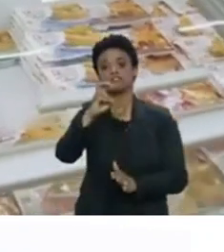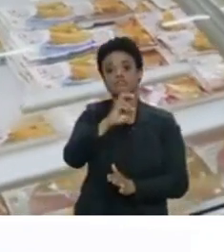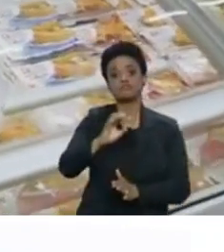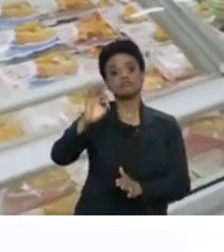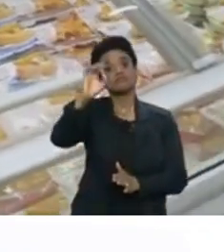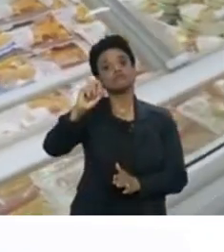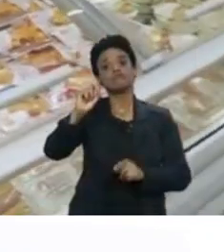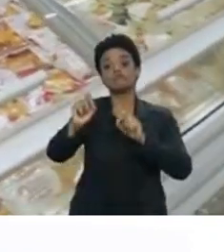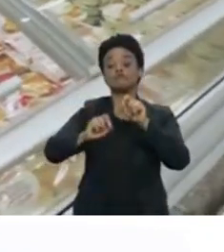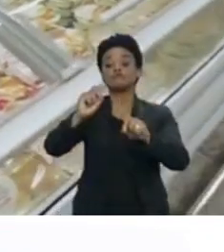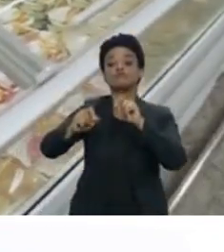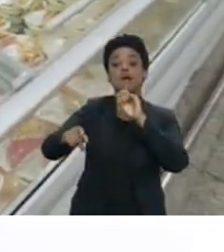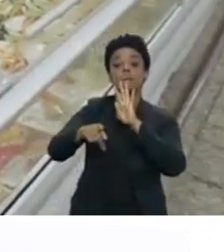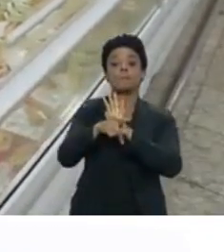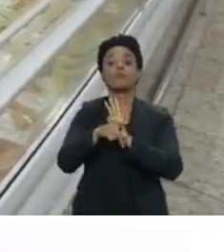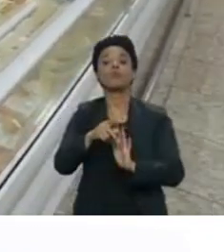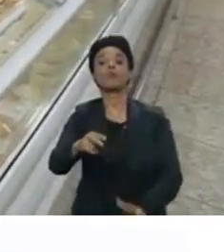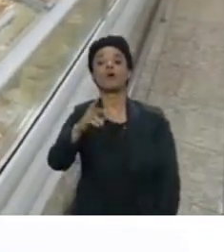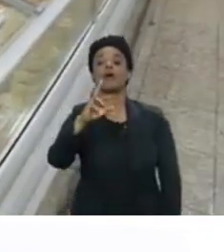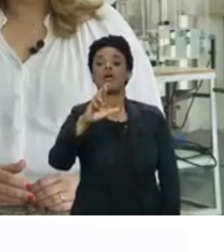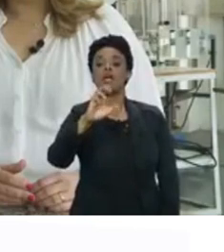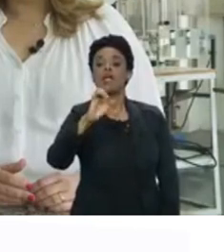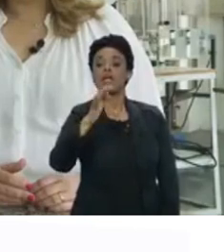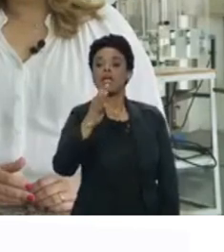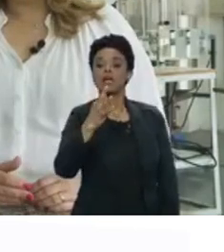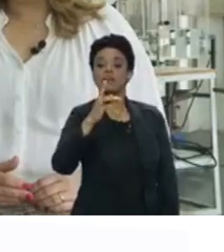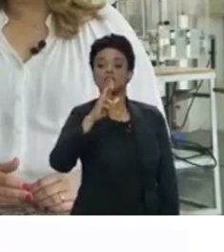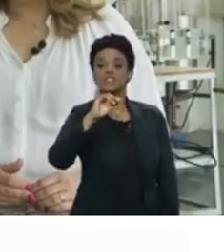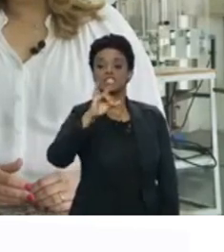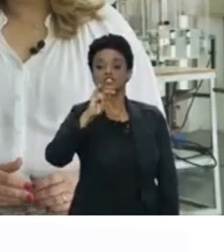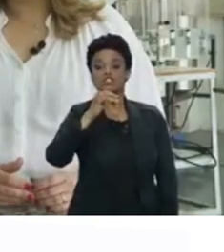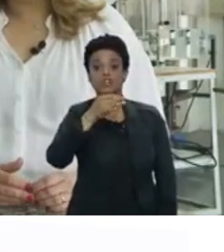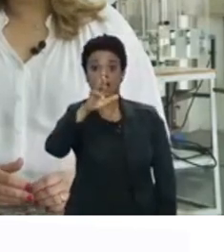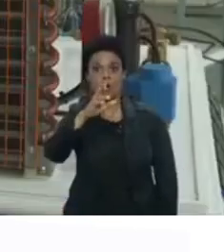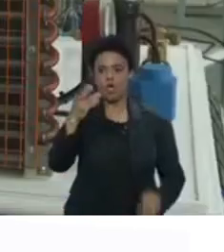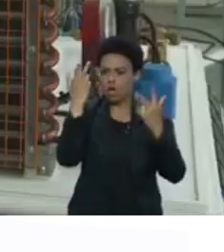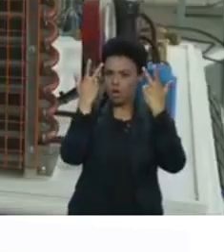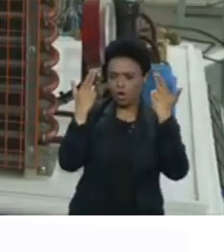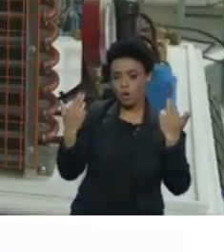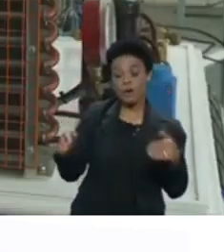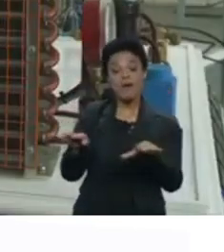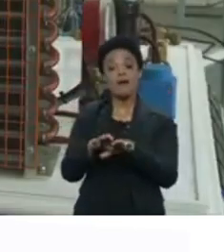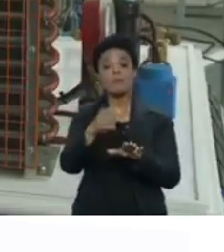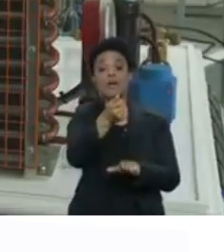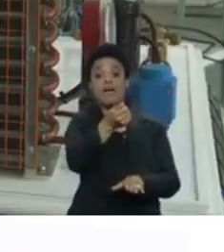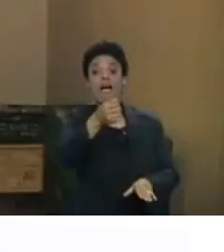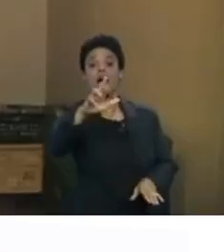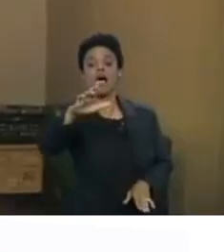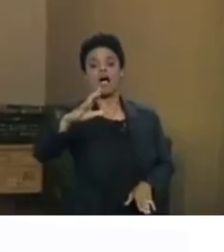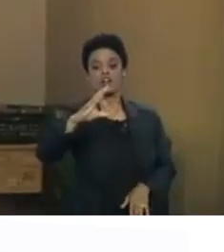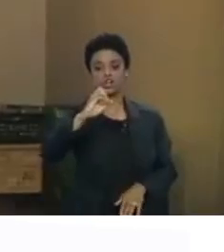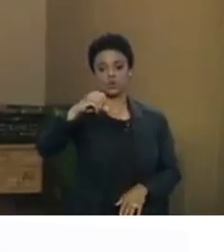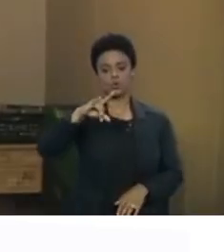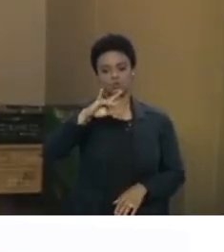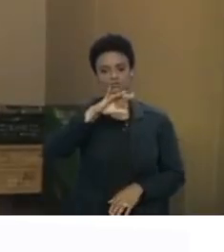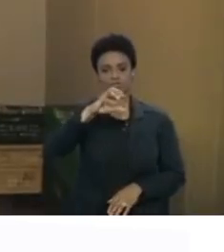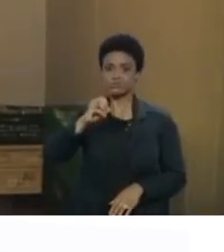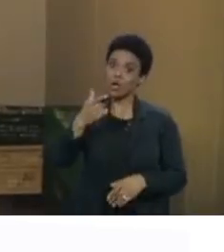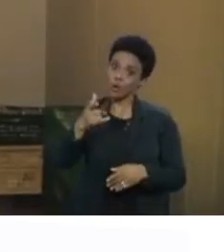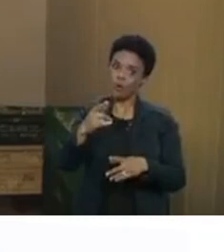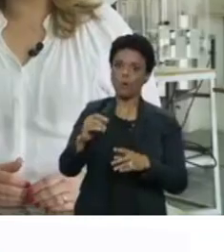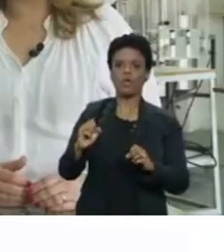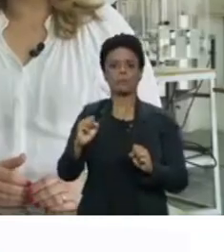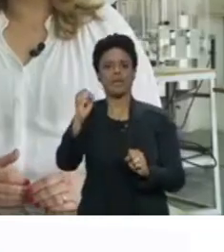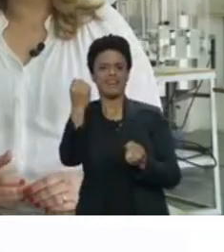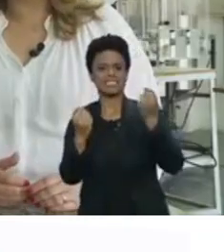caso de um refrigerador comum, como, por exemplo, um ar-condicionado ou um sistema de refrigeração industrial que chega